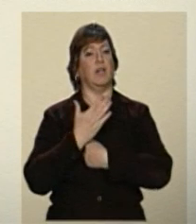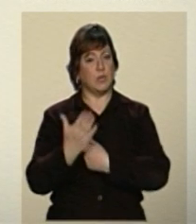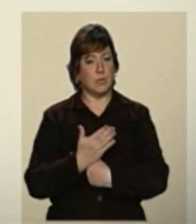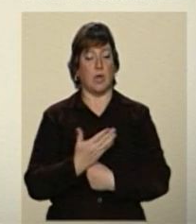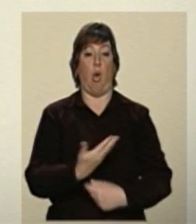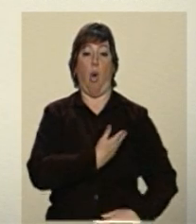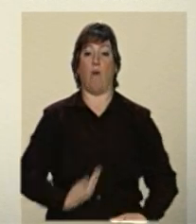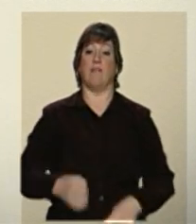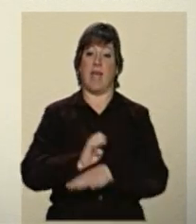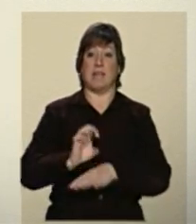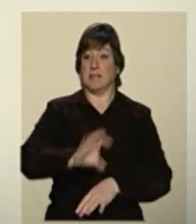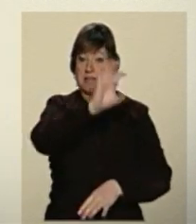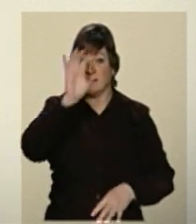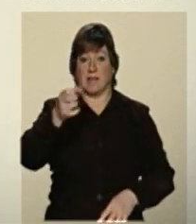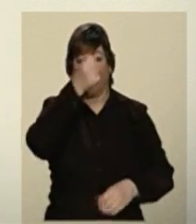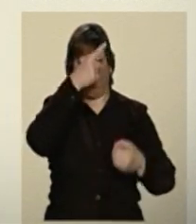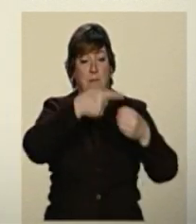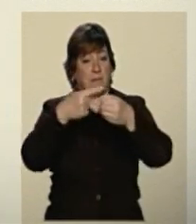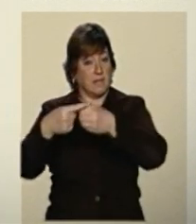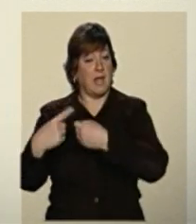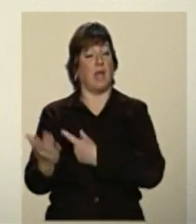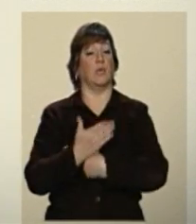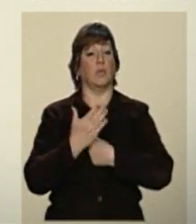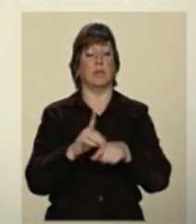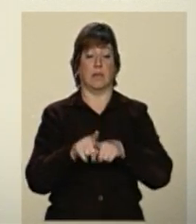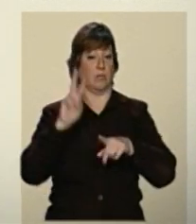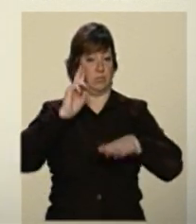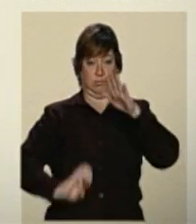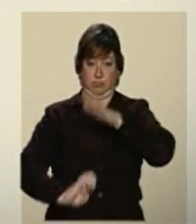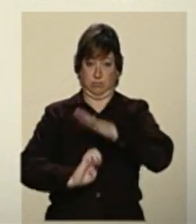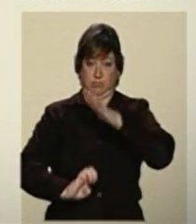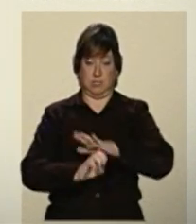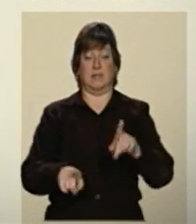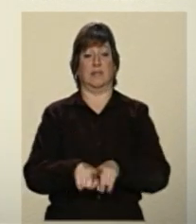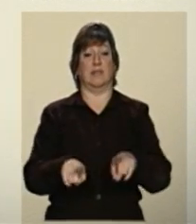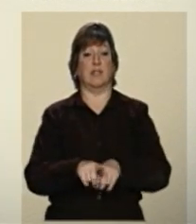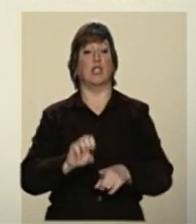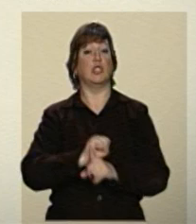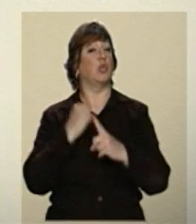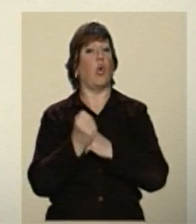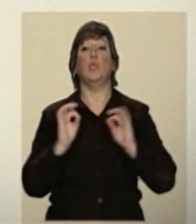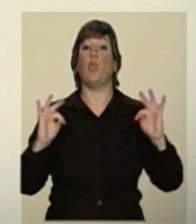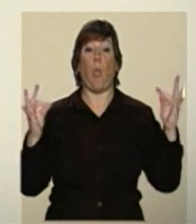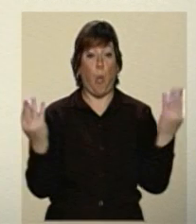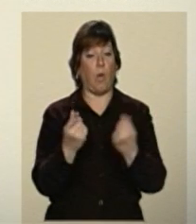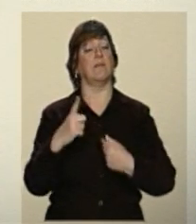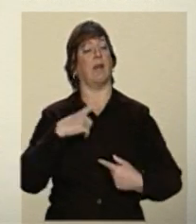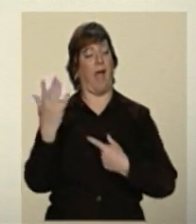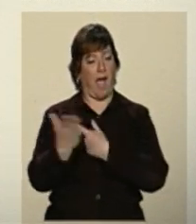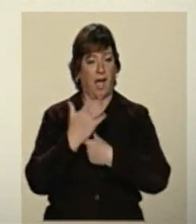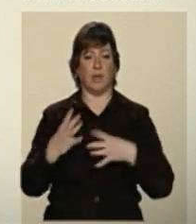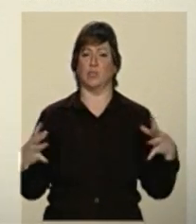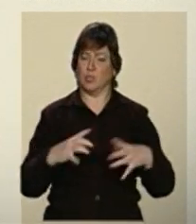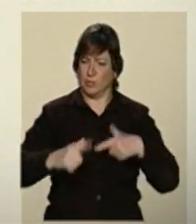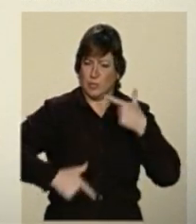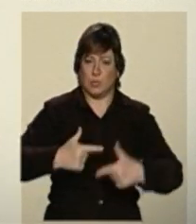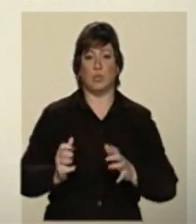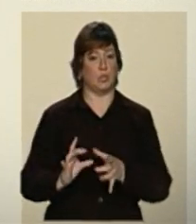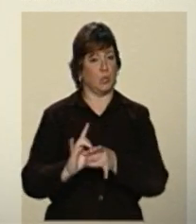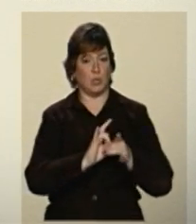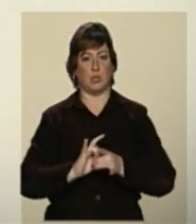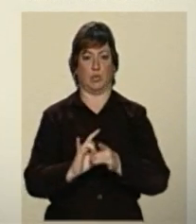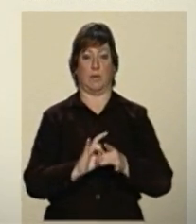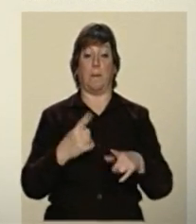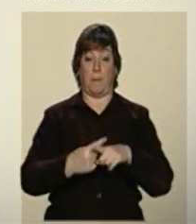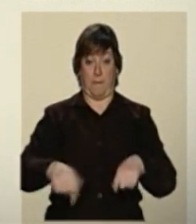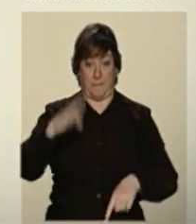governos estaduais das prefeituras do empresariado da todos estão se mobilizando porque o Brasil que